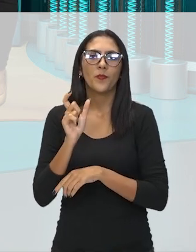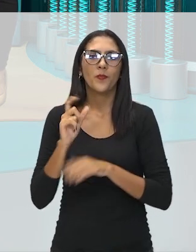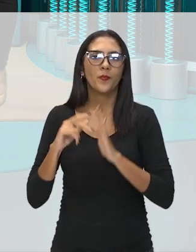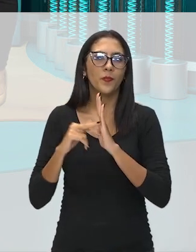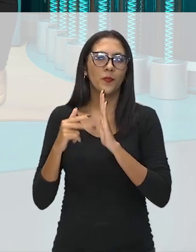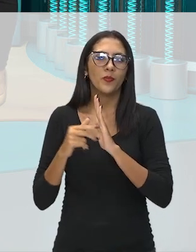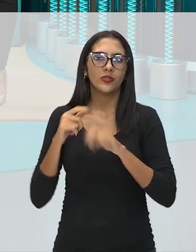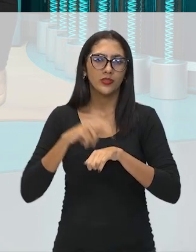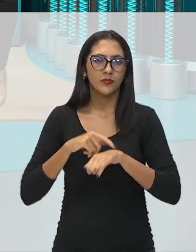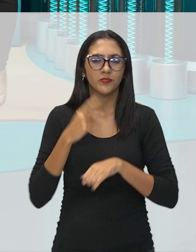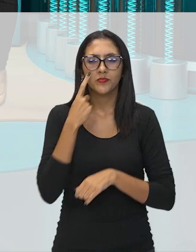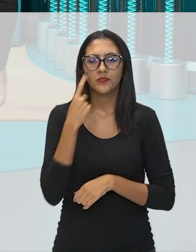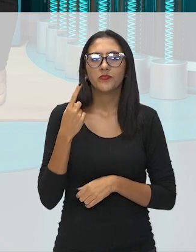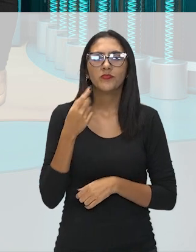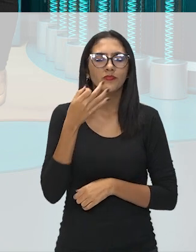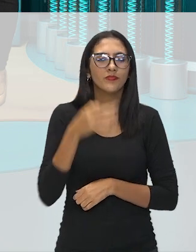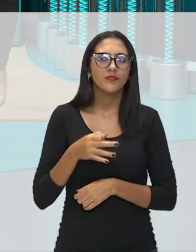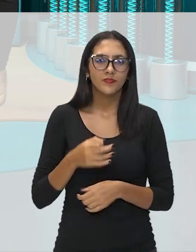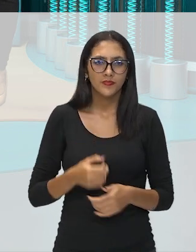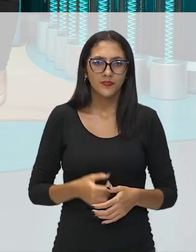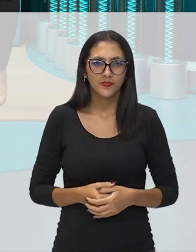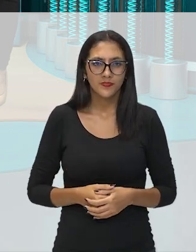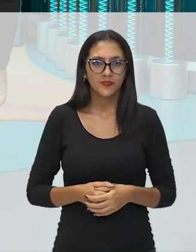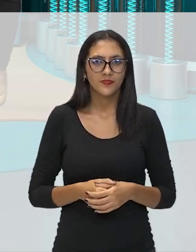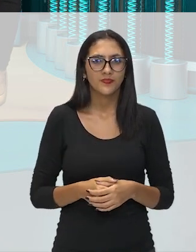aí, qual é a resposta mesmo para essa